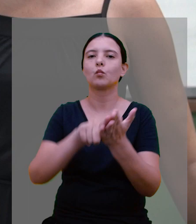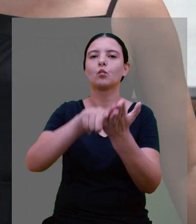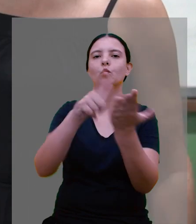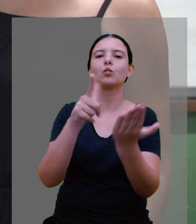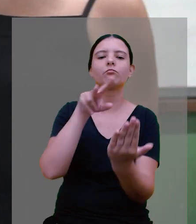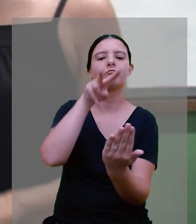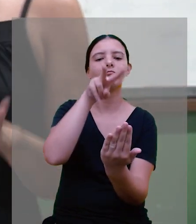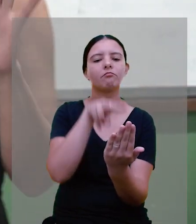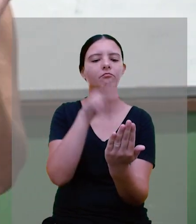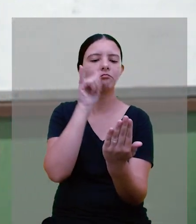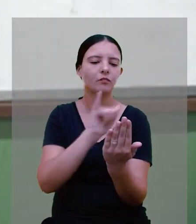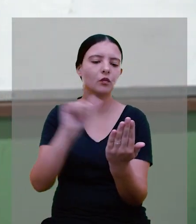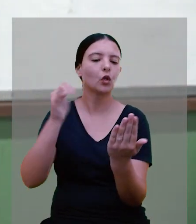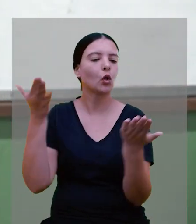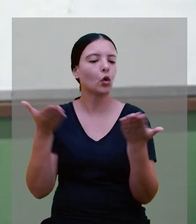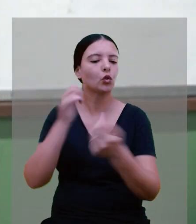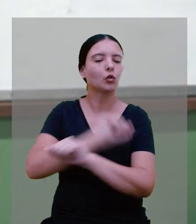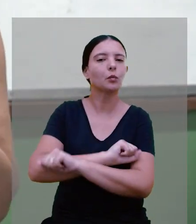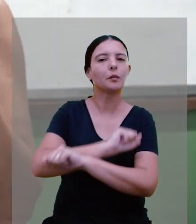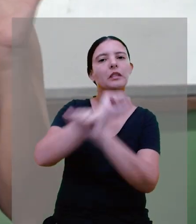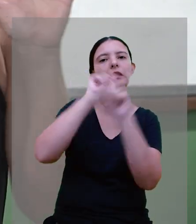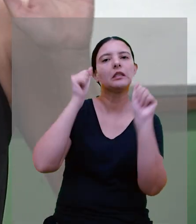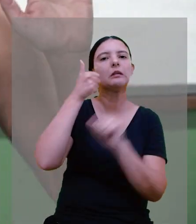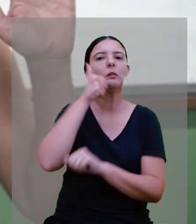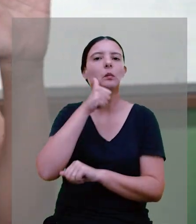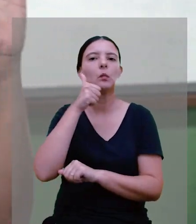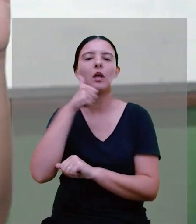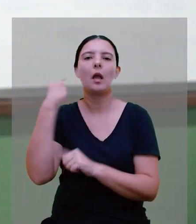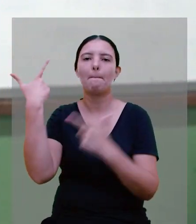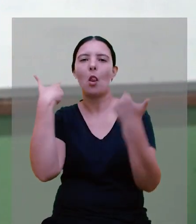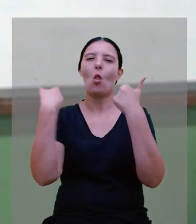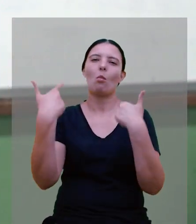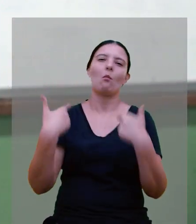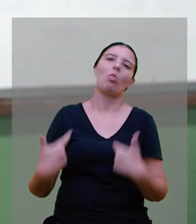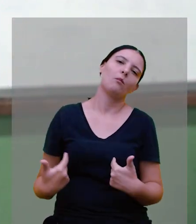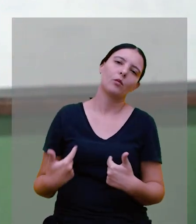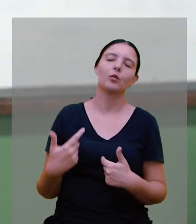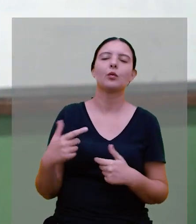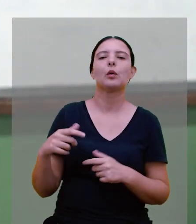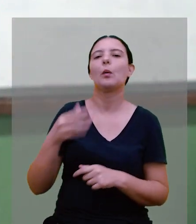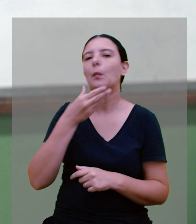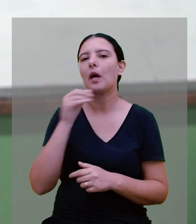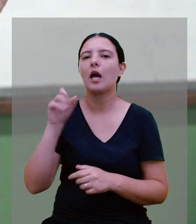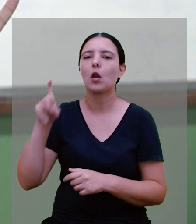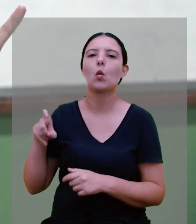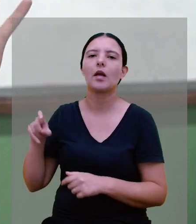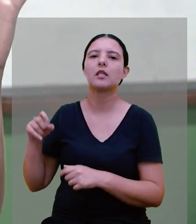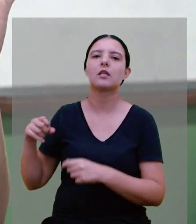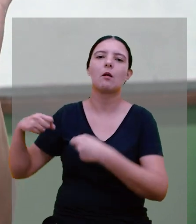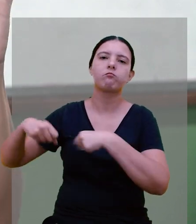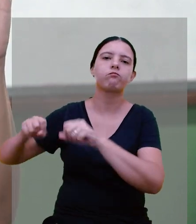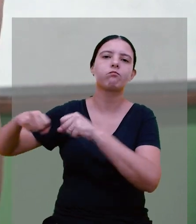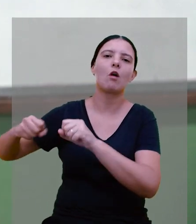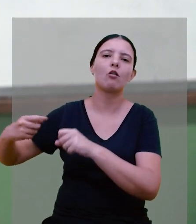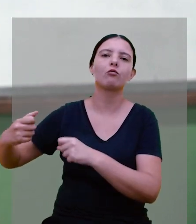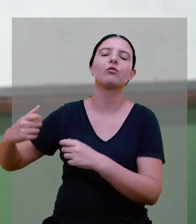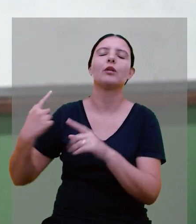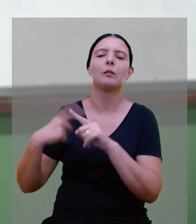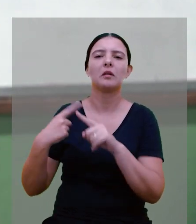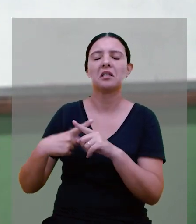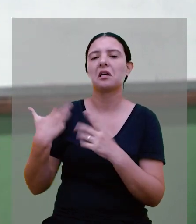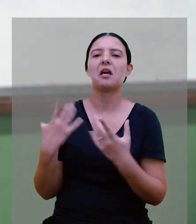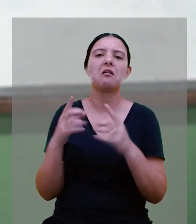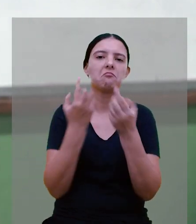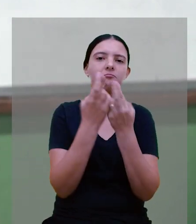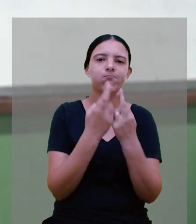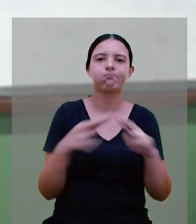que fala: nesta manhã a fulana foi baleada pelo seu ex-marido que passou de moto porque não aceitava o fim do